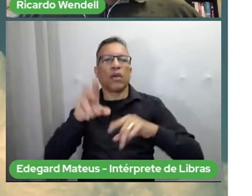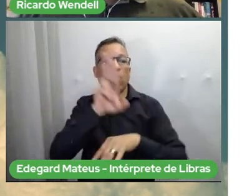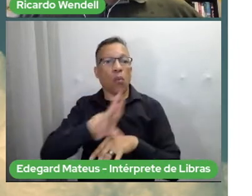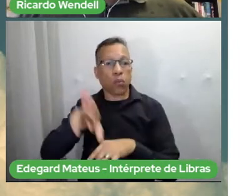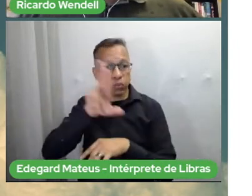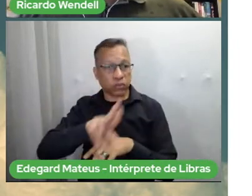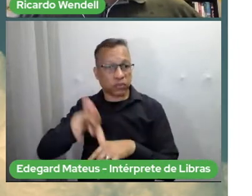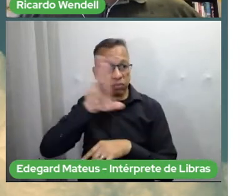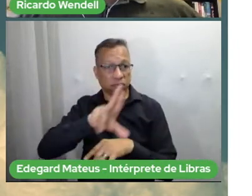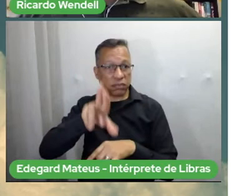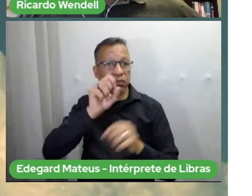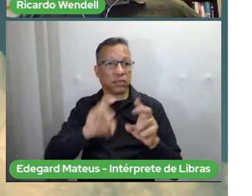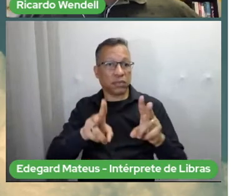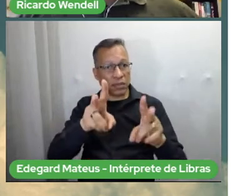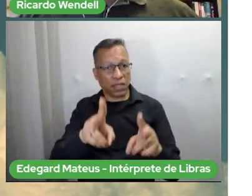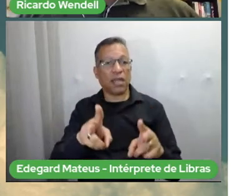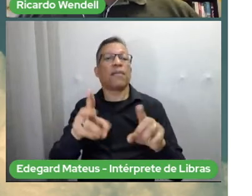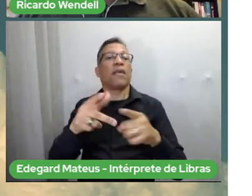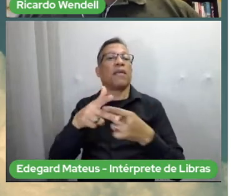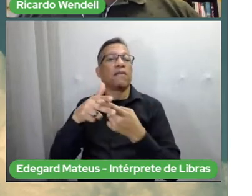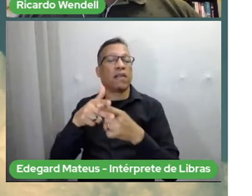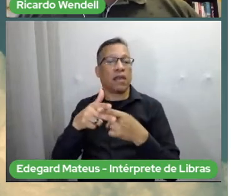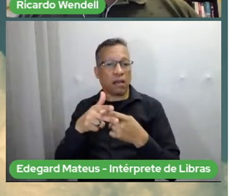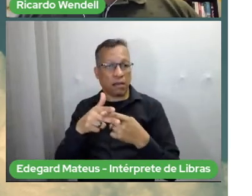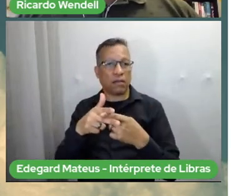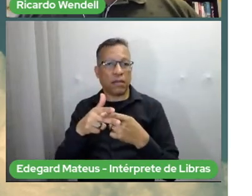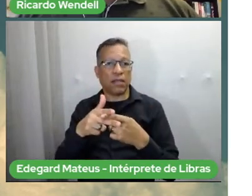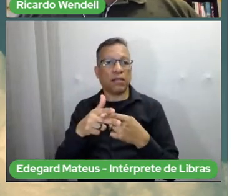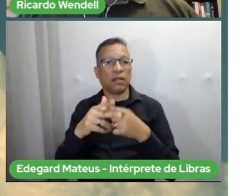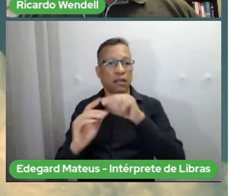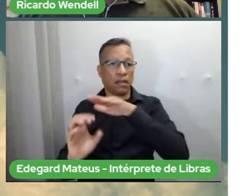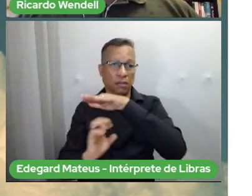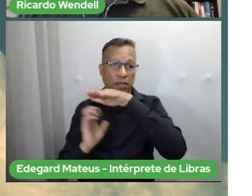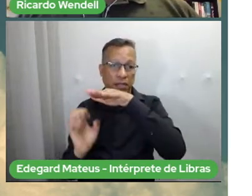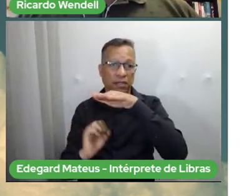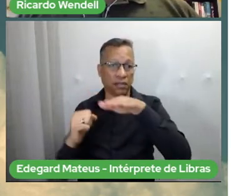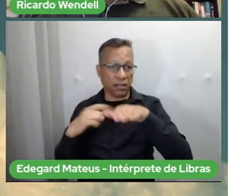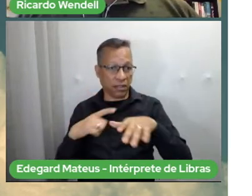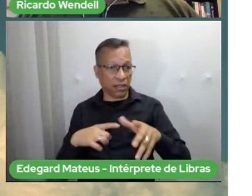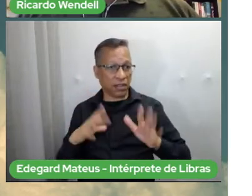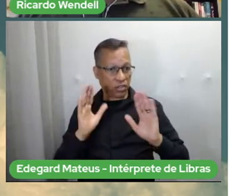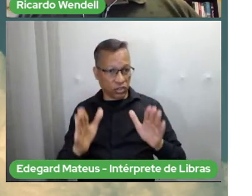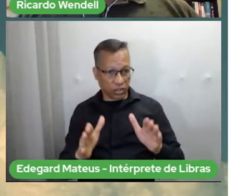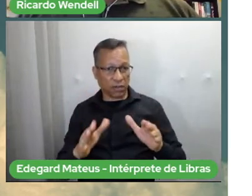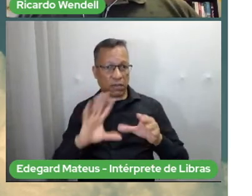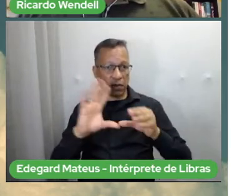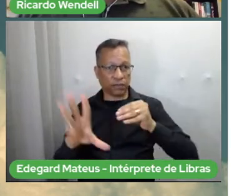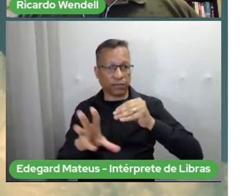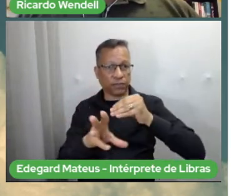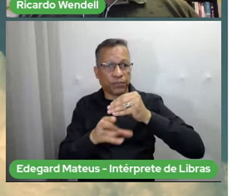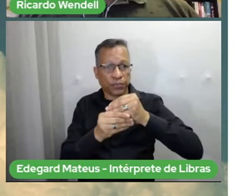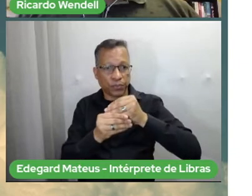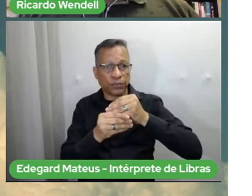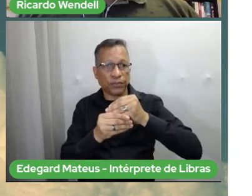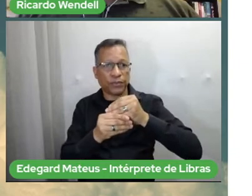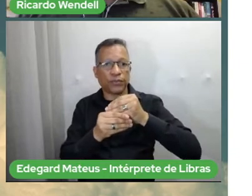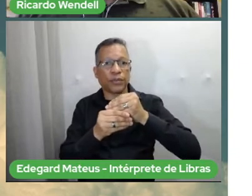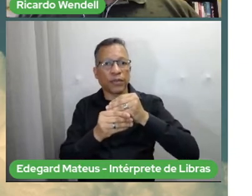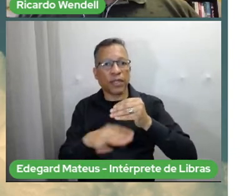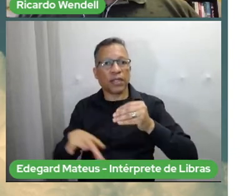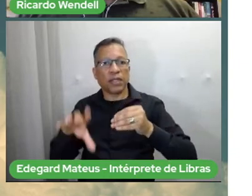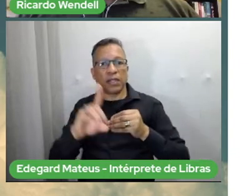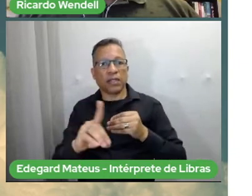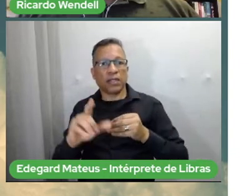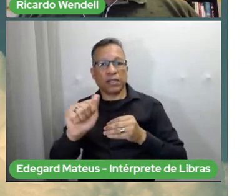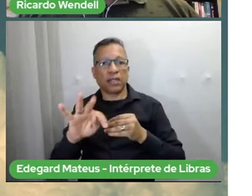usando ferramentas que a companhia já tem para fazer parte da solução de Data Mesh,